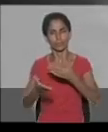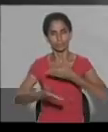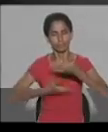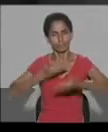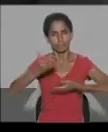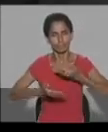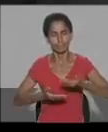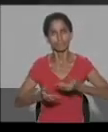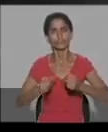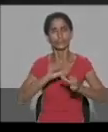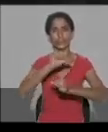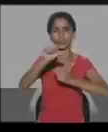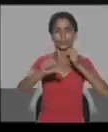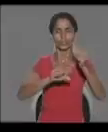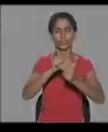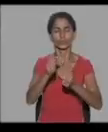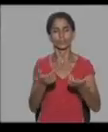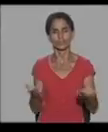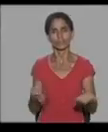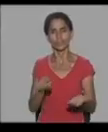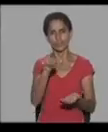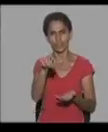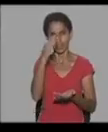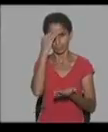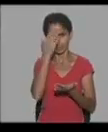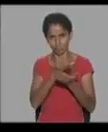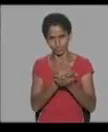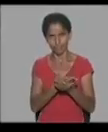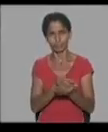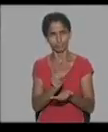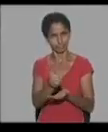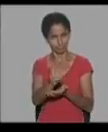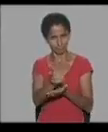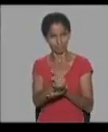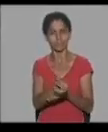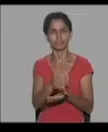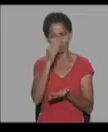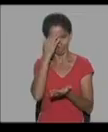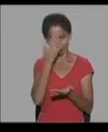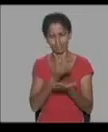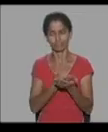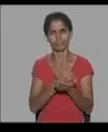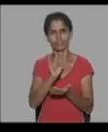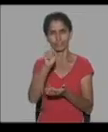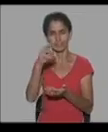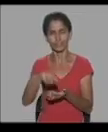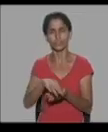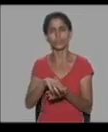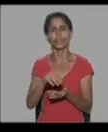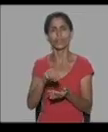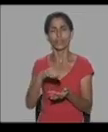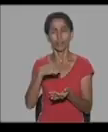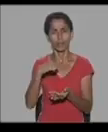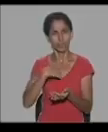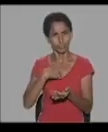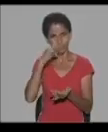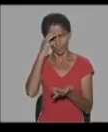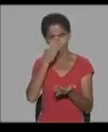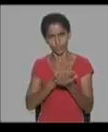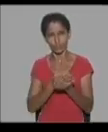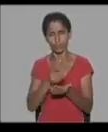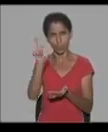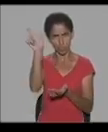potencializadores, diálogos transformadores. Você ainda acredita nisso? Acredito. Eu acredito que o ser humano tem